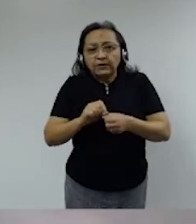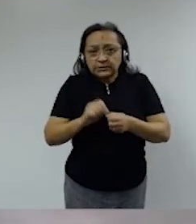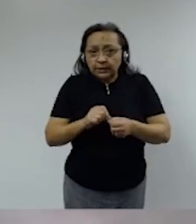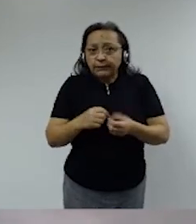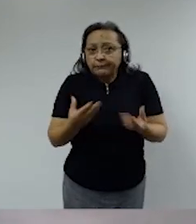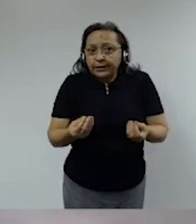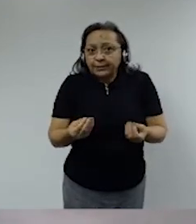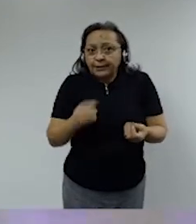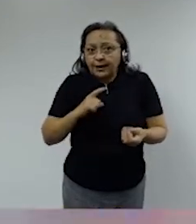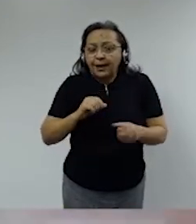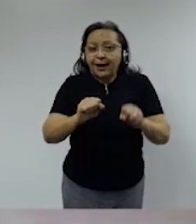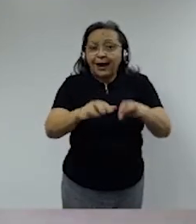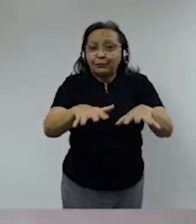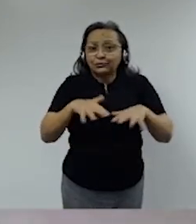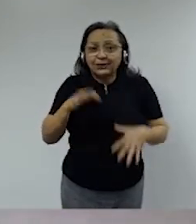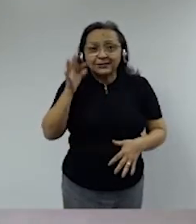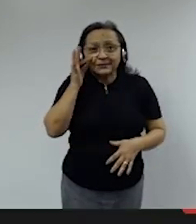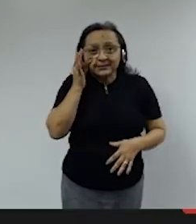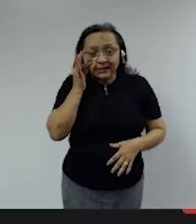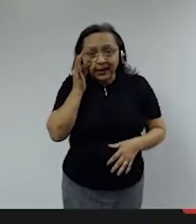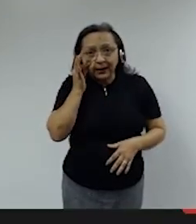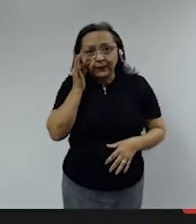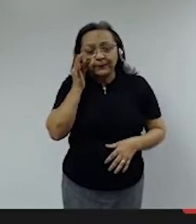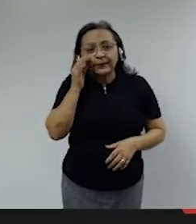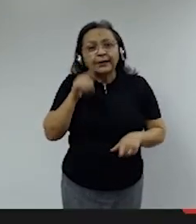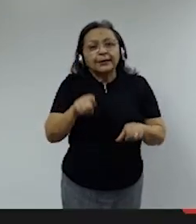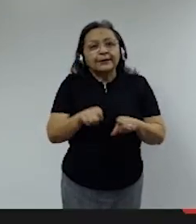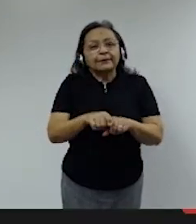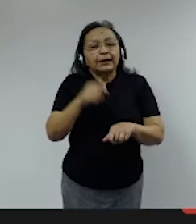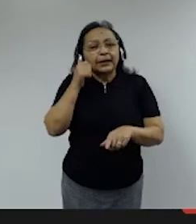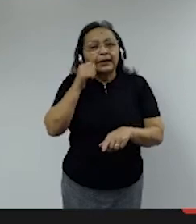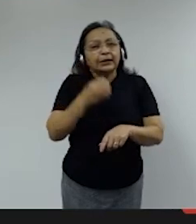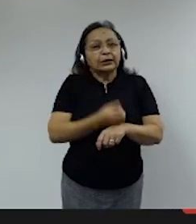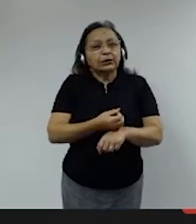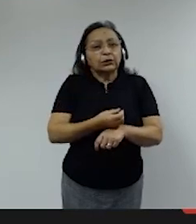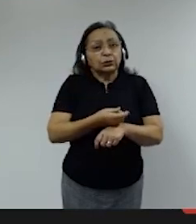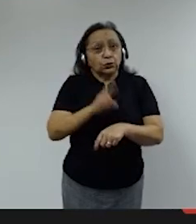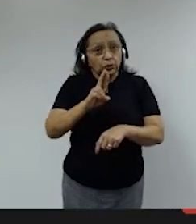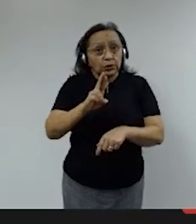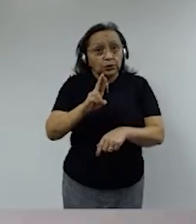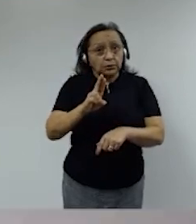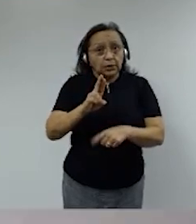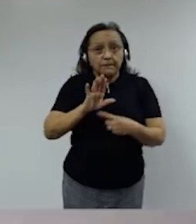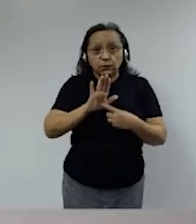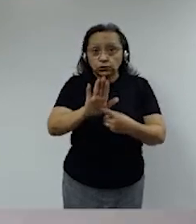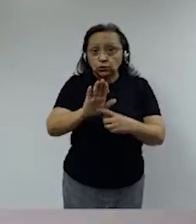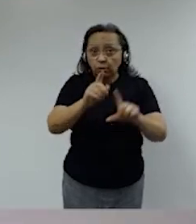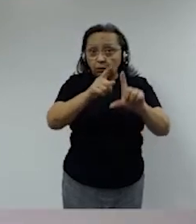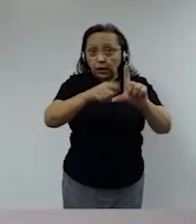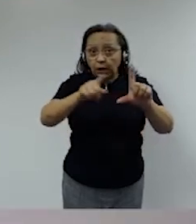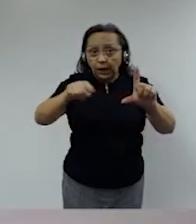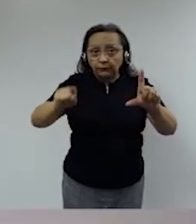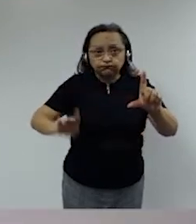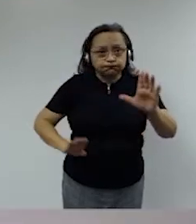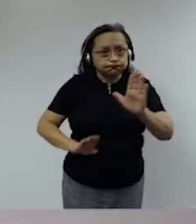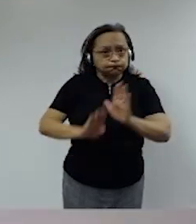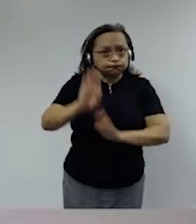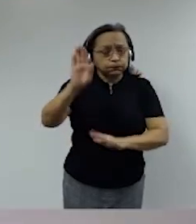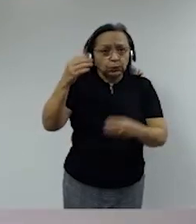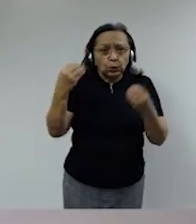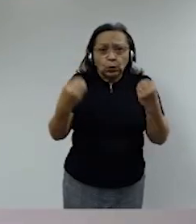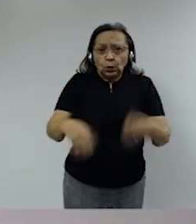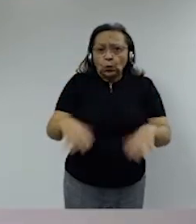audiência presencial, e a doutora Silvia trouxe os números, eles são realmente assustadores e não mentem, para que a gente não deixe